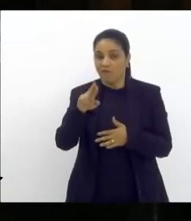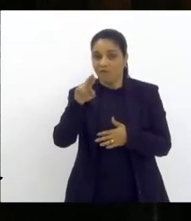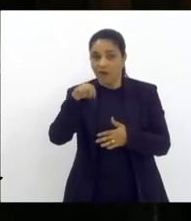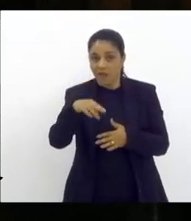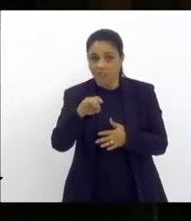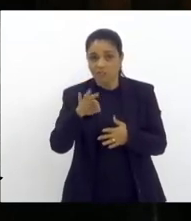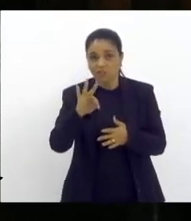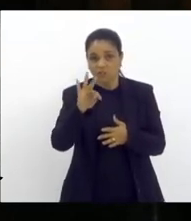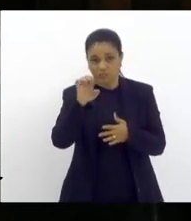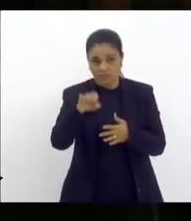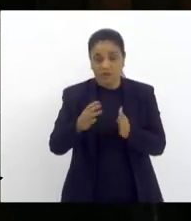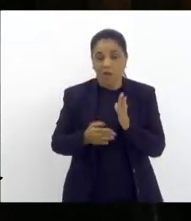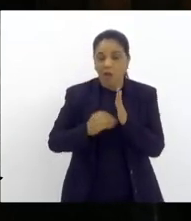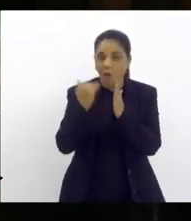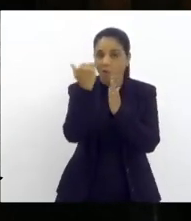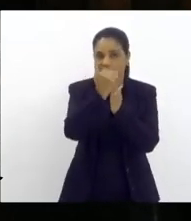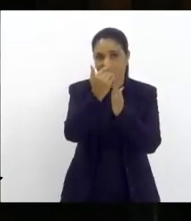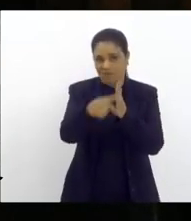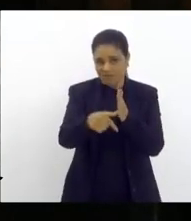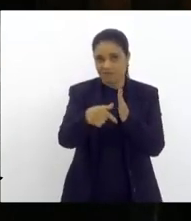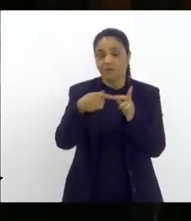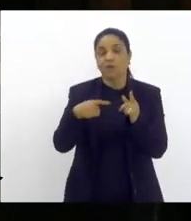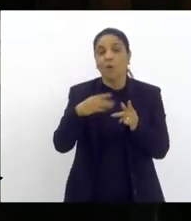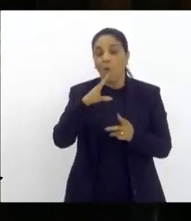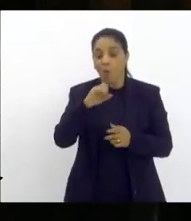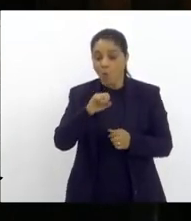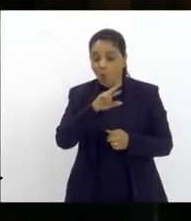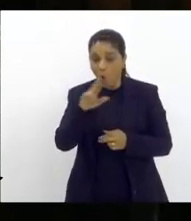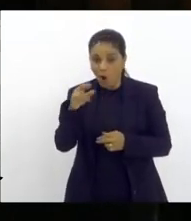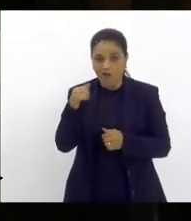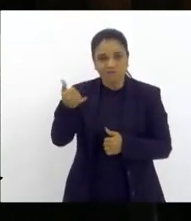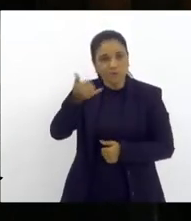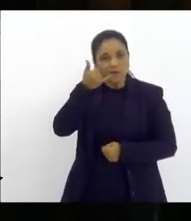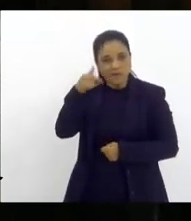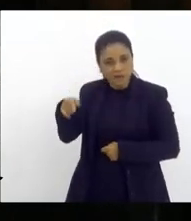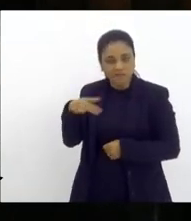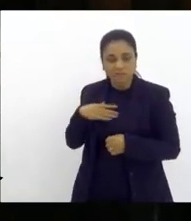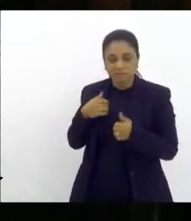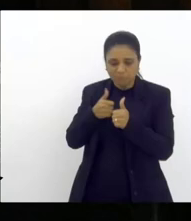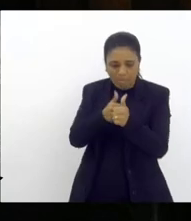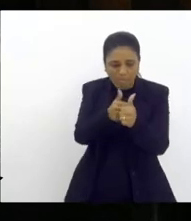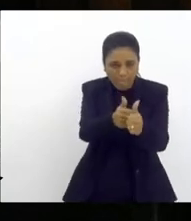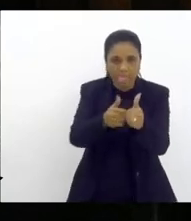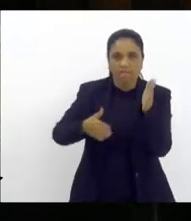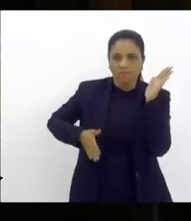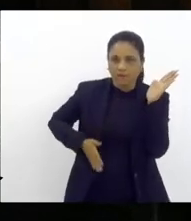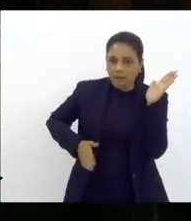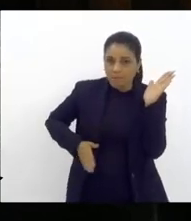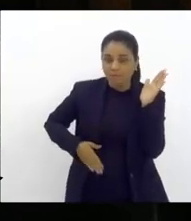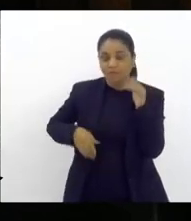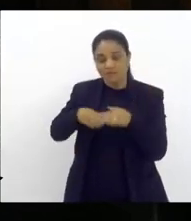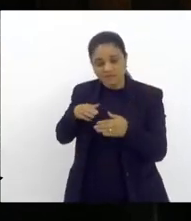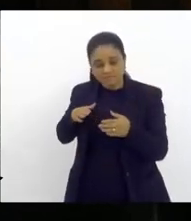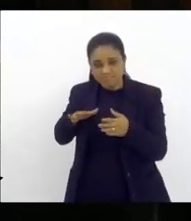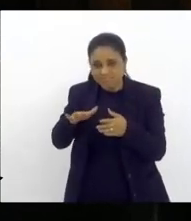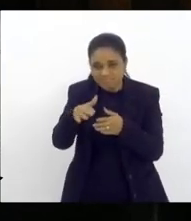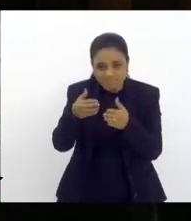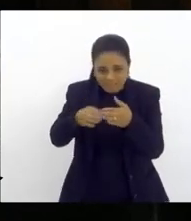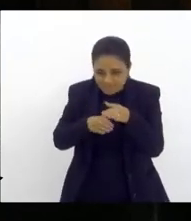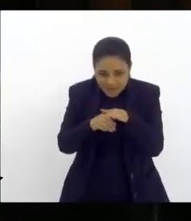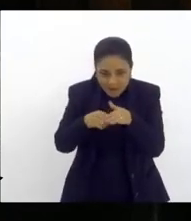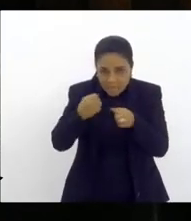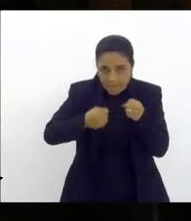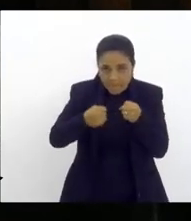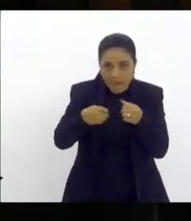uma operação da cólica que foi chamada perseguiu os vagabundos na Avenida Brasil eles entra Ram na Favela da Maré e